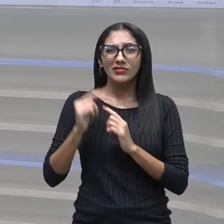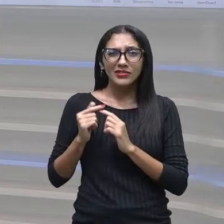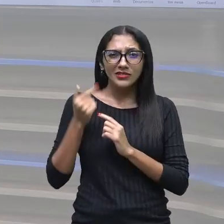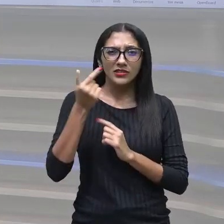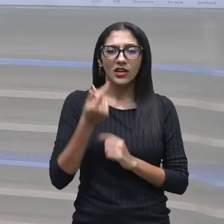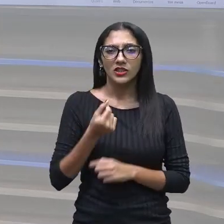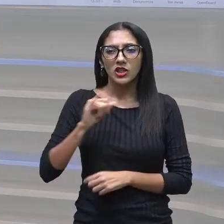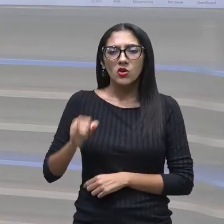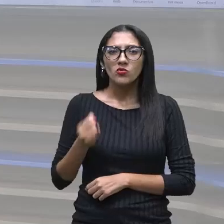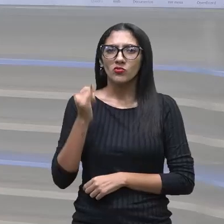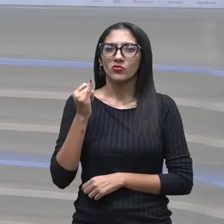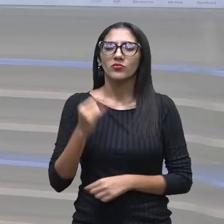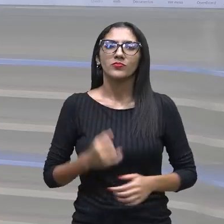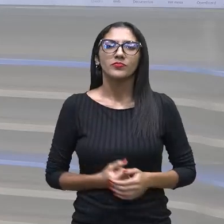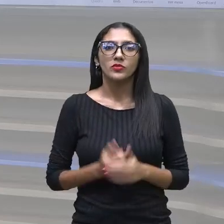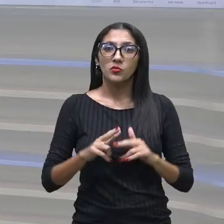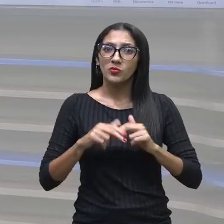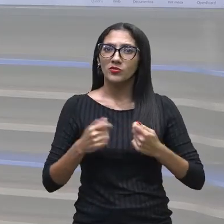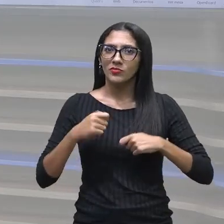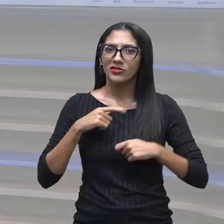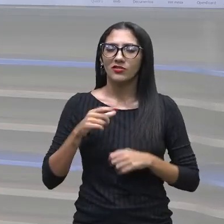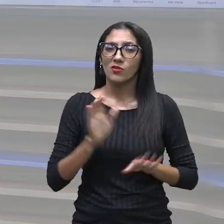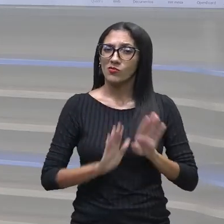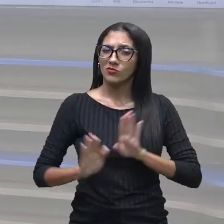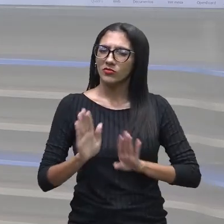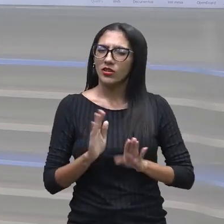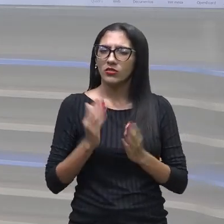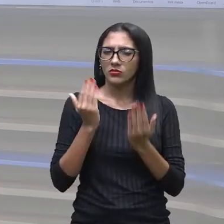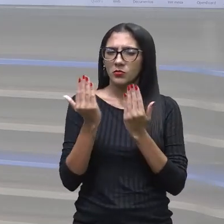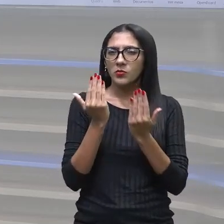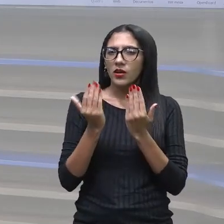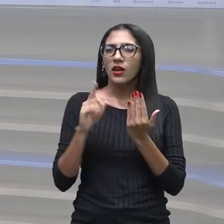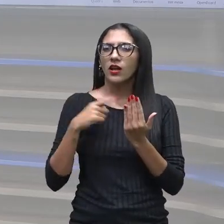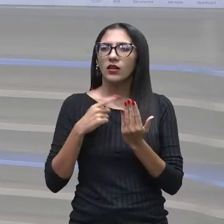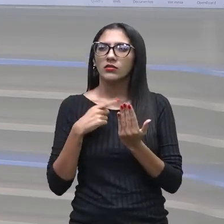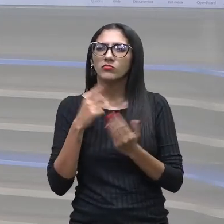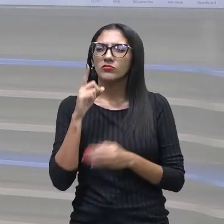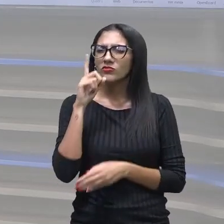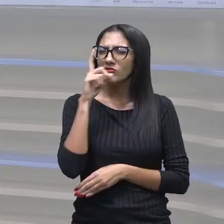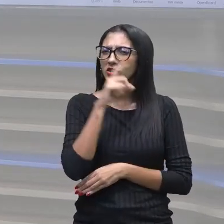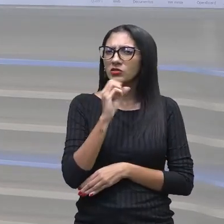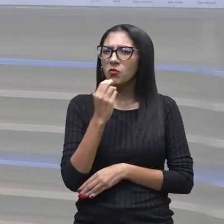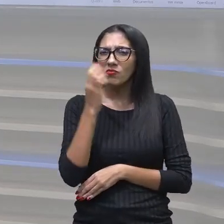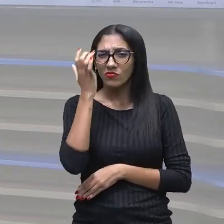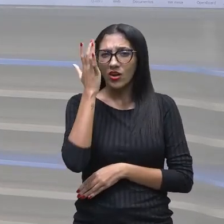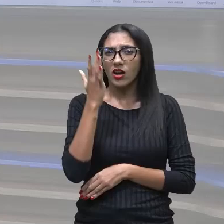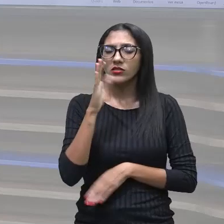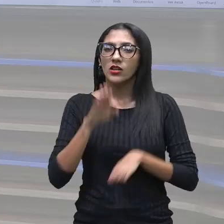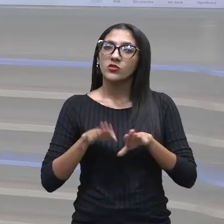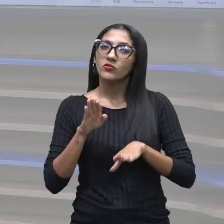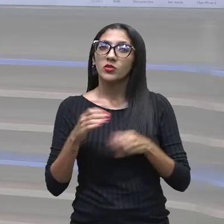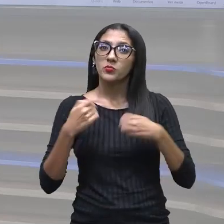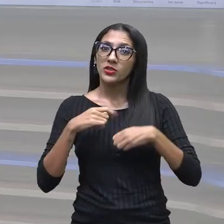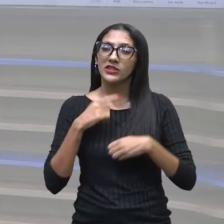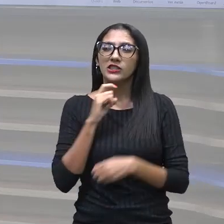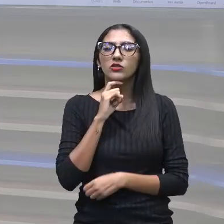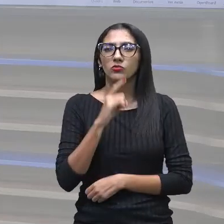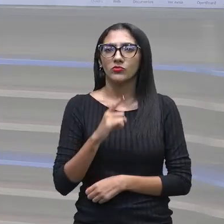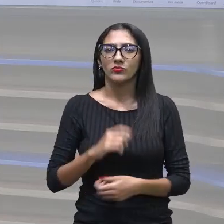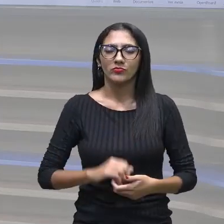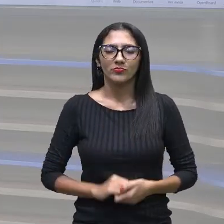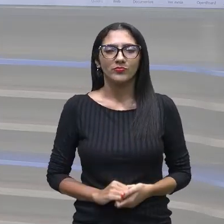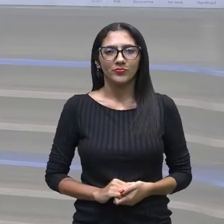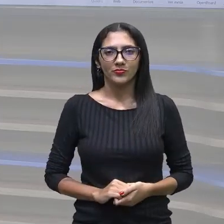frente. Então, muito cuidado com esse tipo de facilidade, porque muitas vezes não é tão válido assim, tá bom? Vamos voltar aqui para a